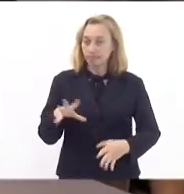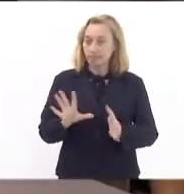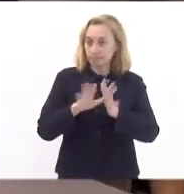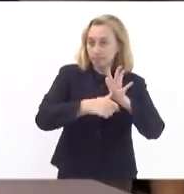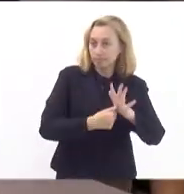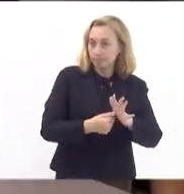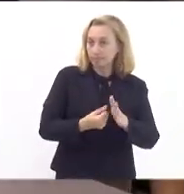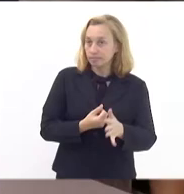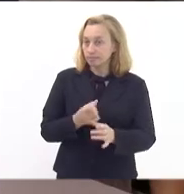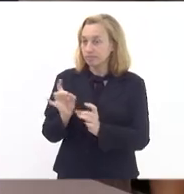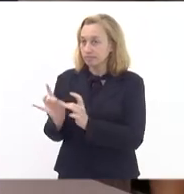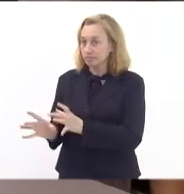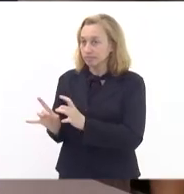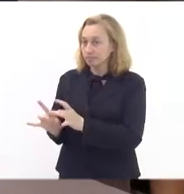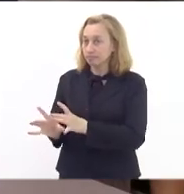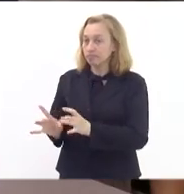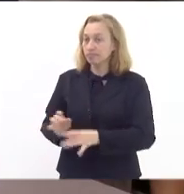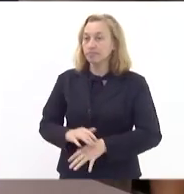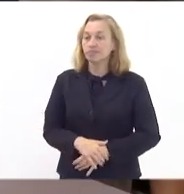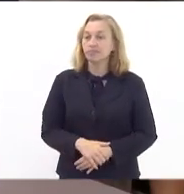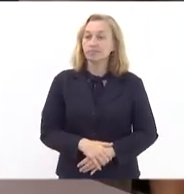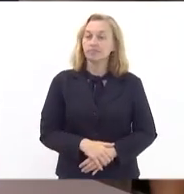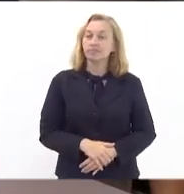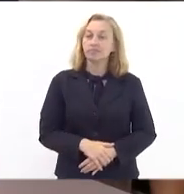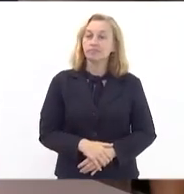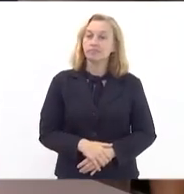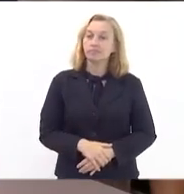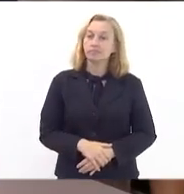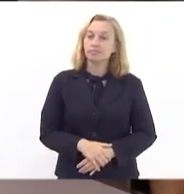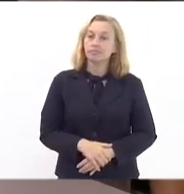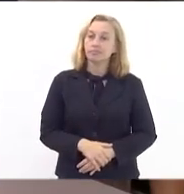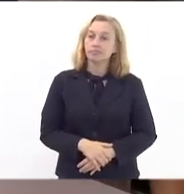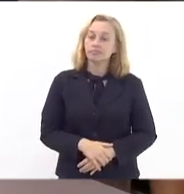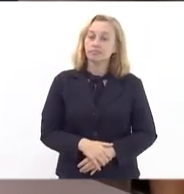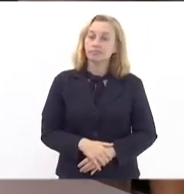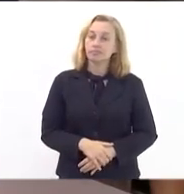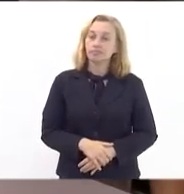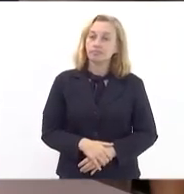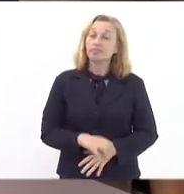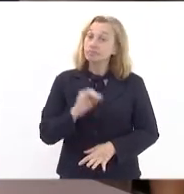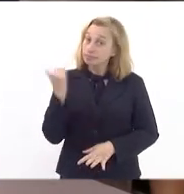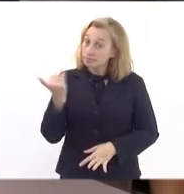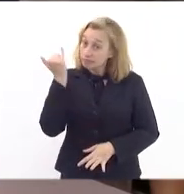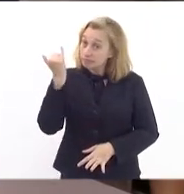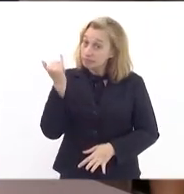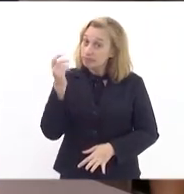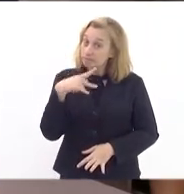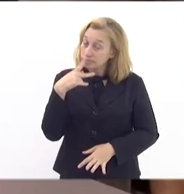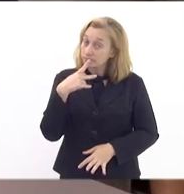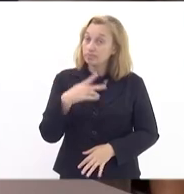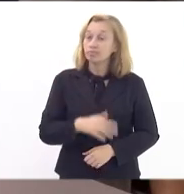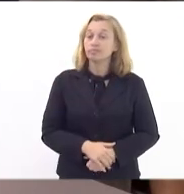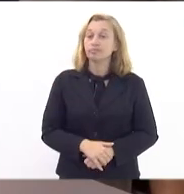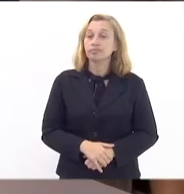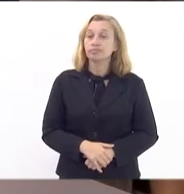em uma atividade que é que na maior porque isso é muito importante